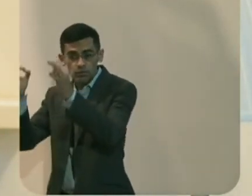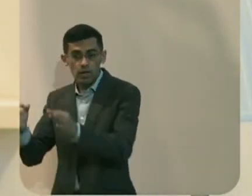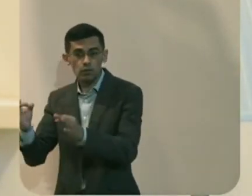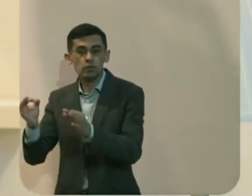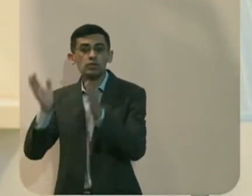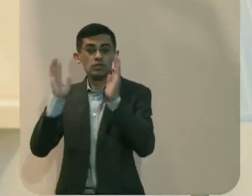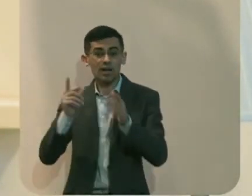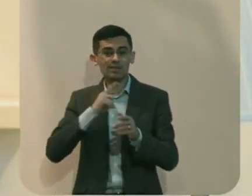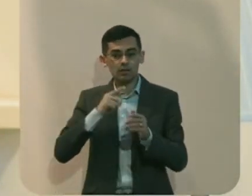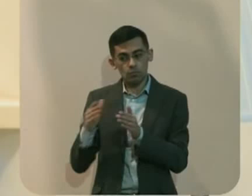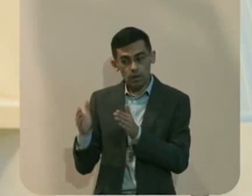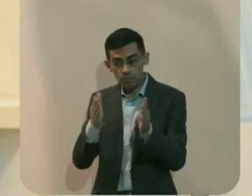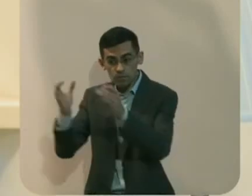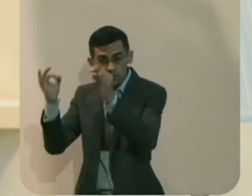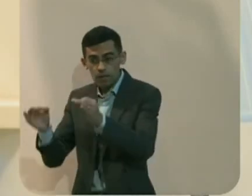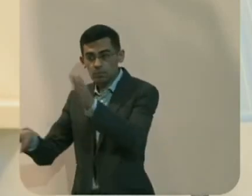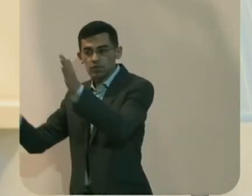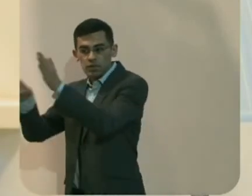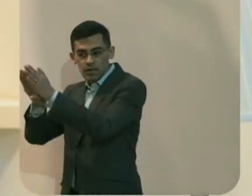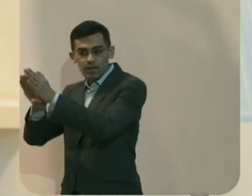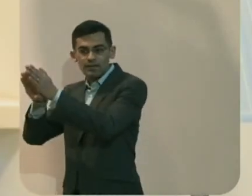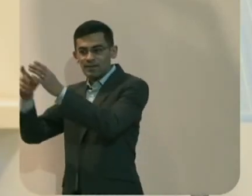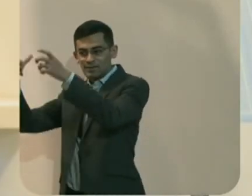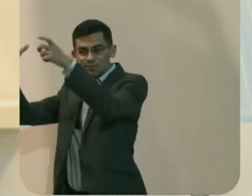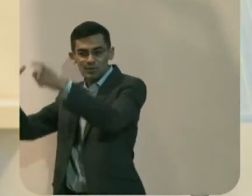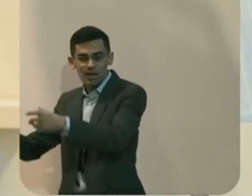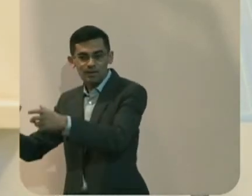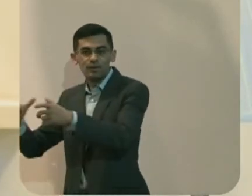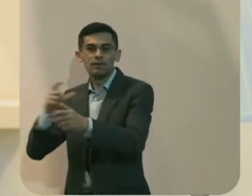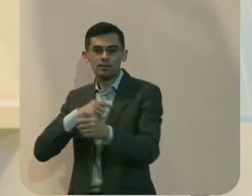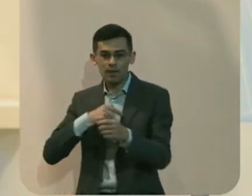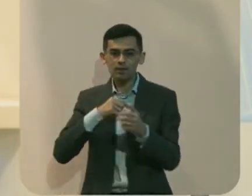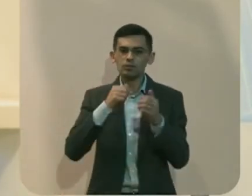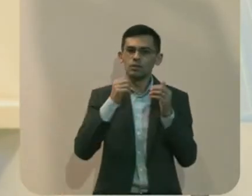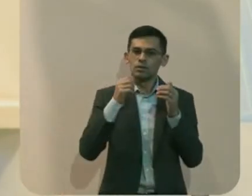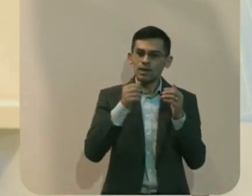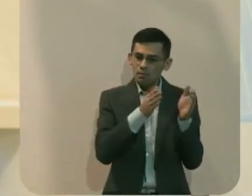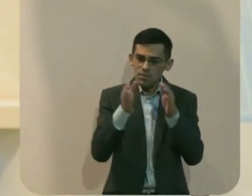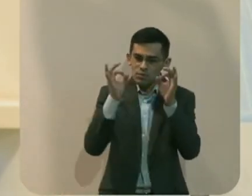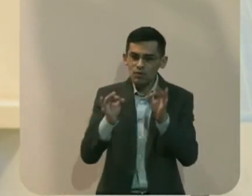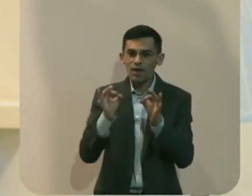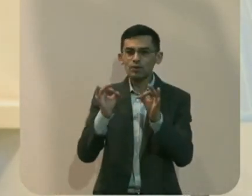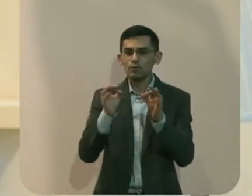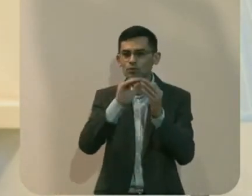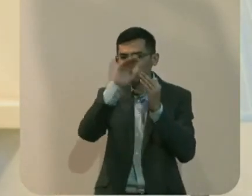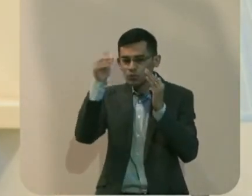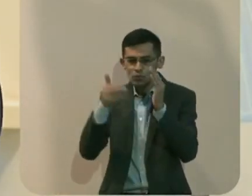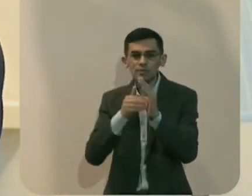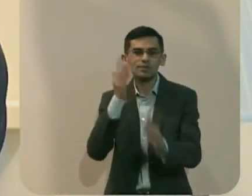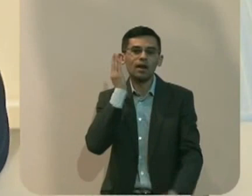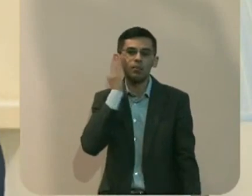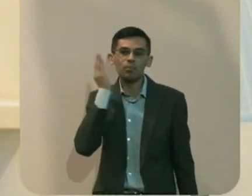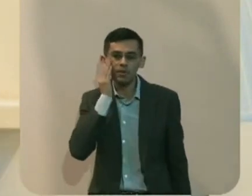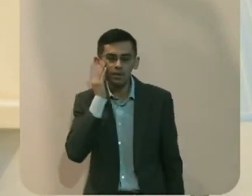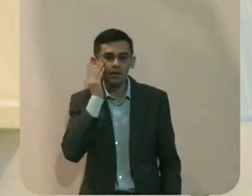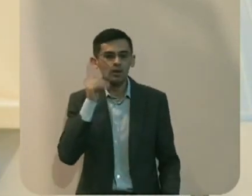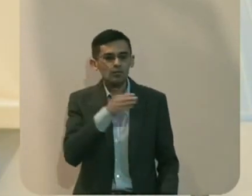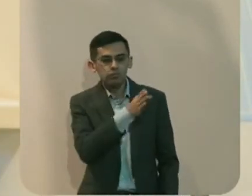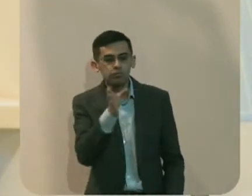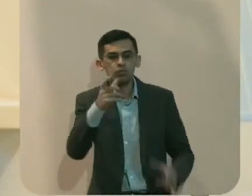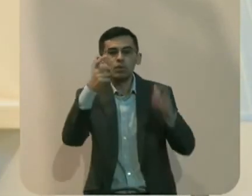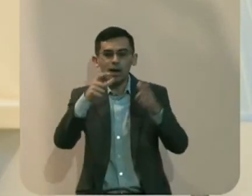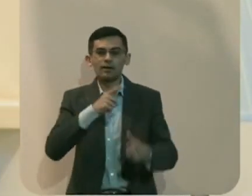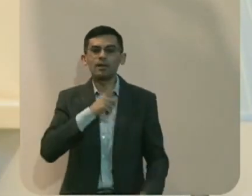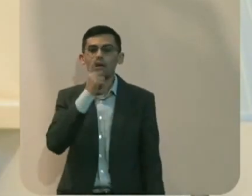já pré-definidas, existiam mapas colocados onde todo mundo sabia onde tinha